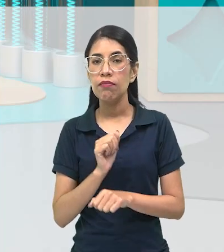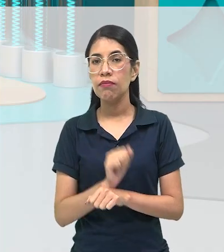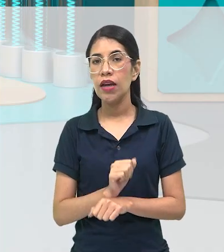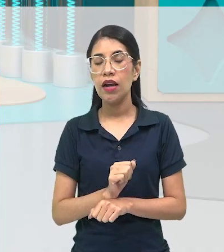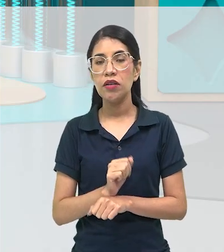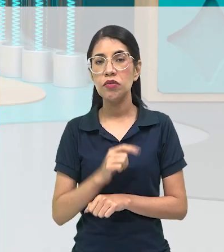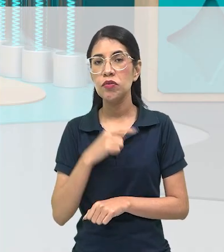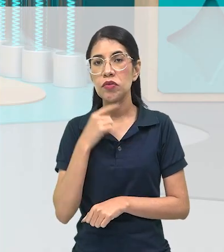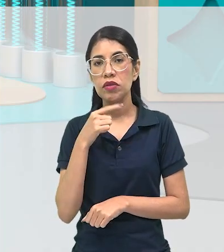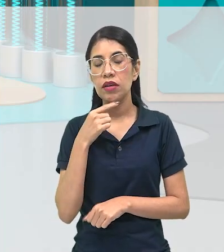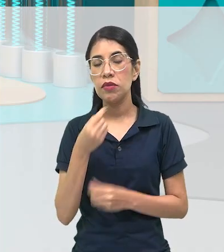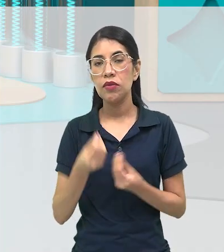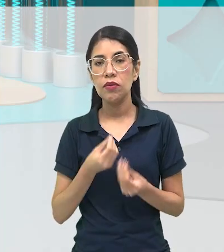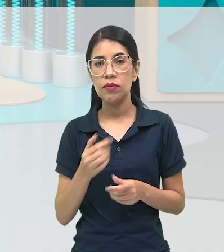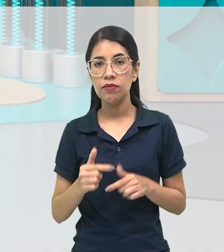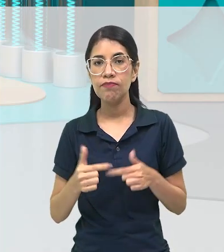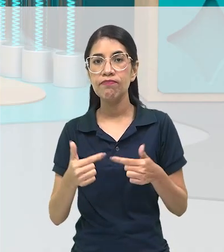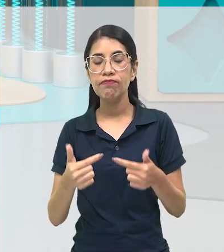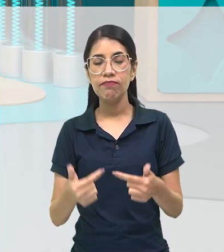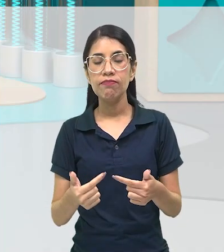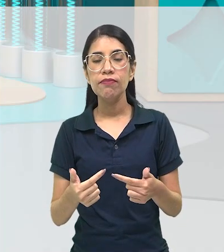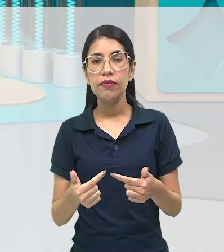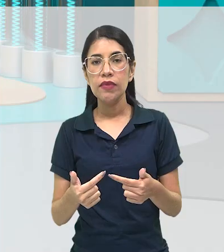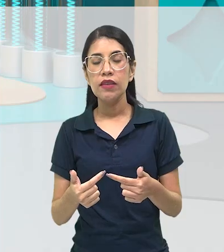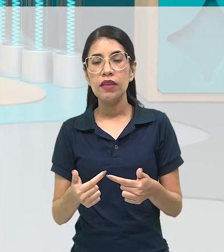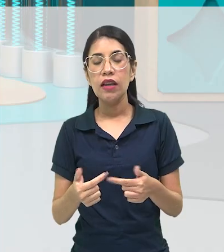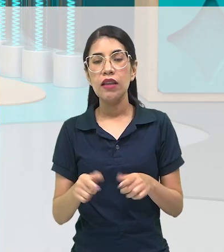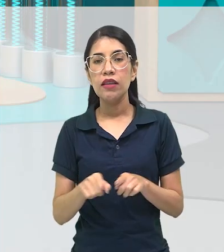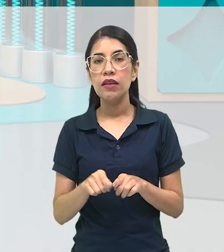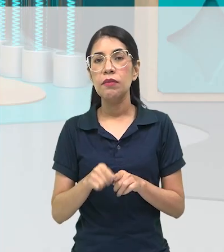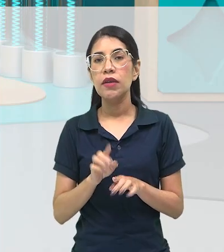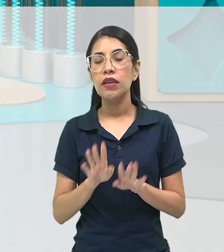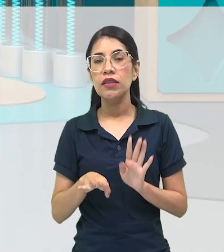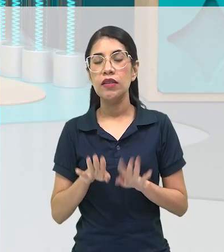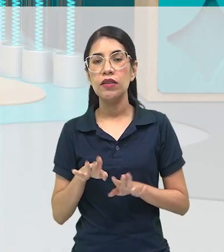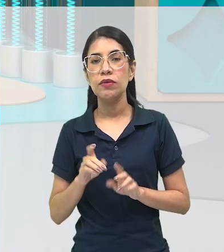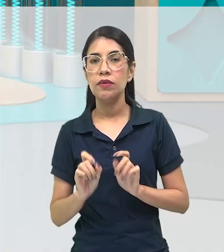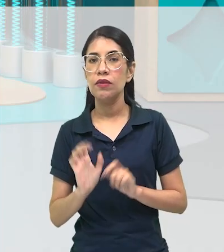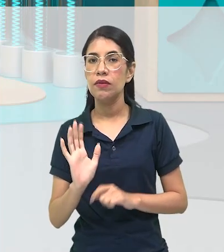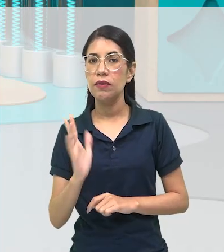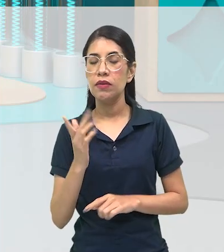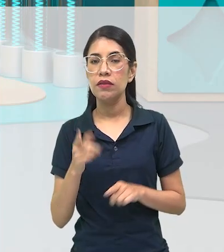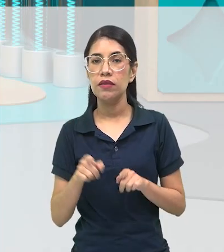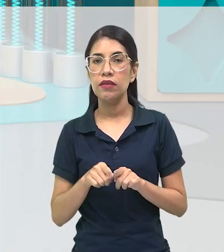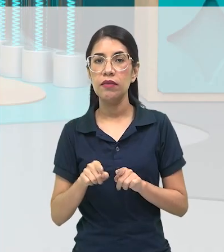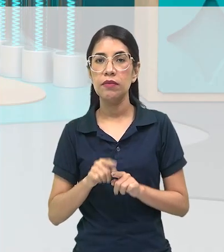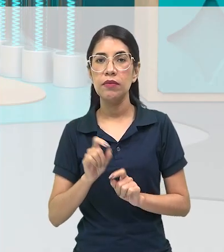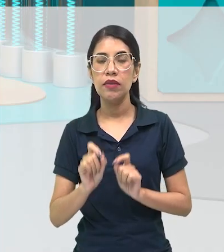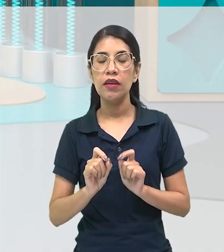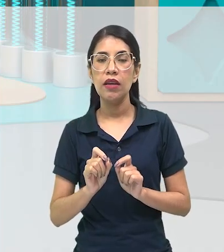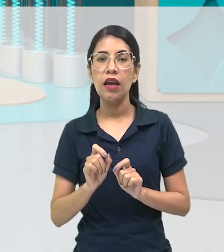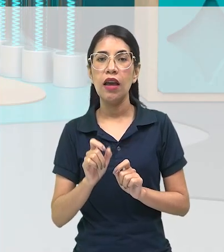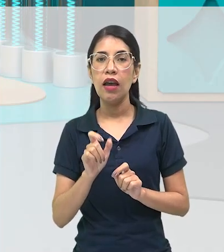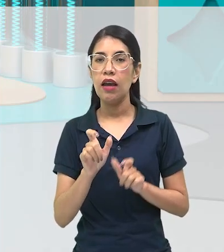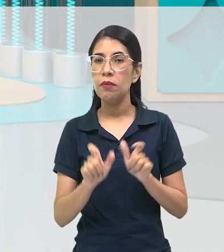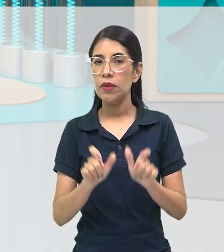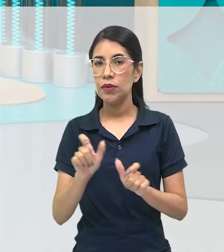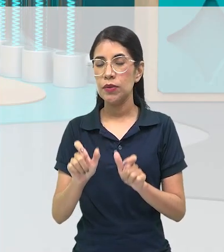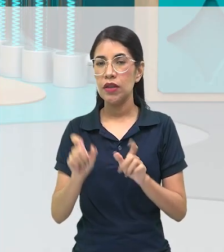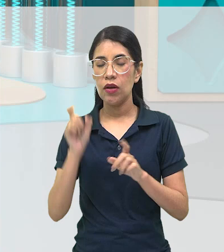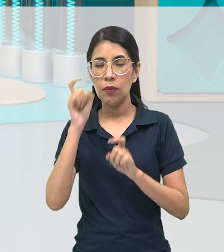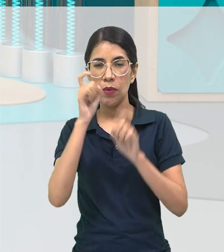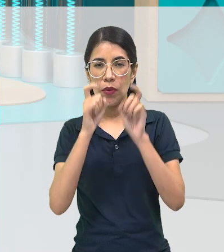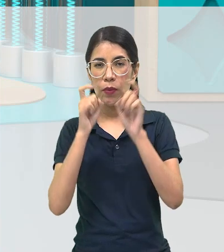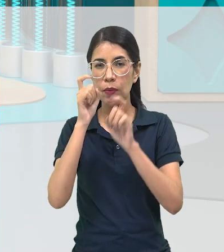paralisados, sem saber o que fazer, né? Ou muitas vezes, o que acontece também, né? As pessoas se